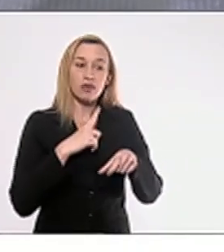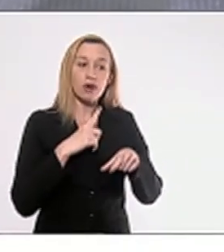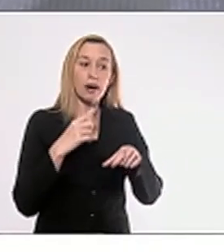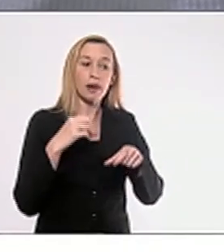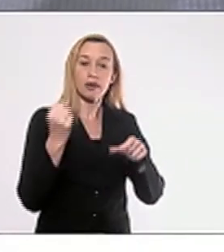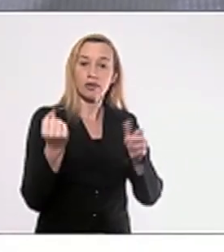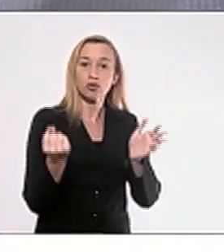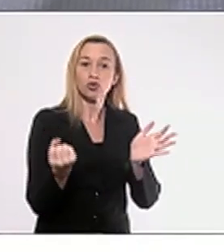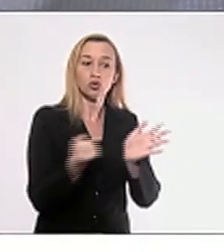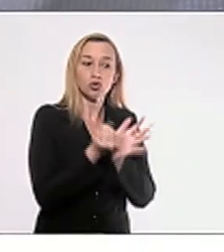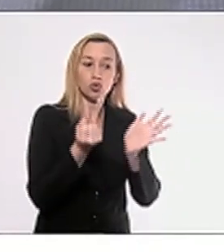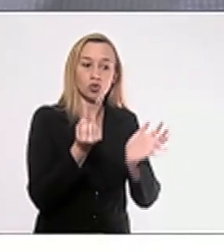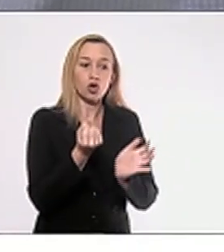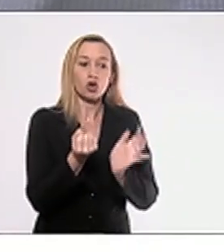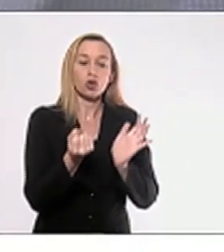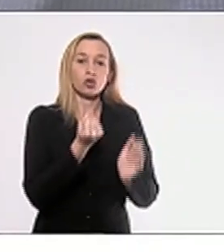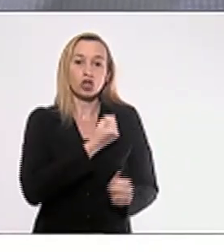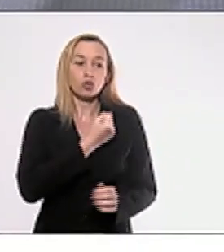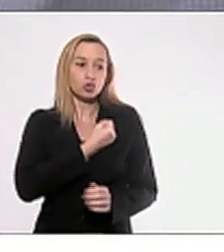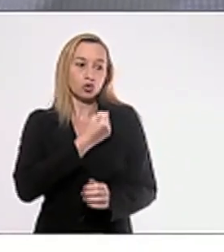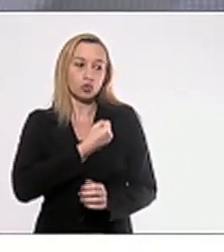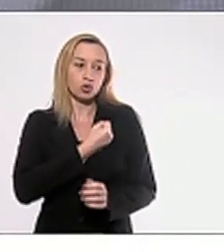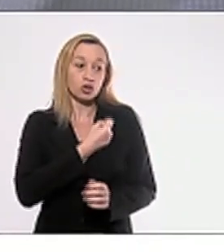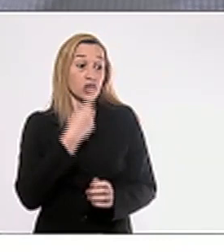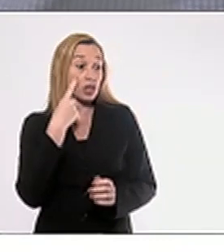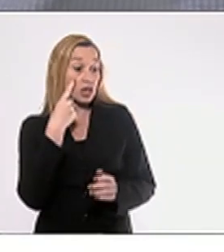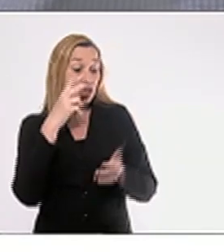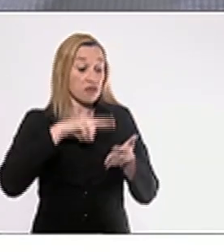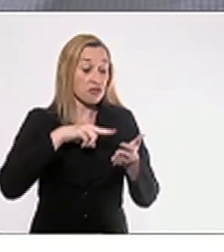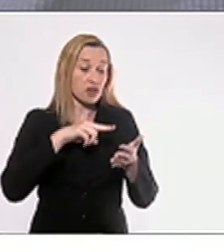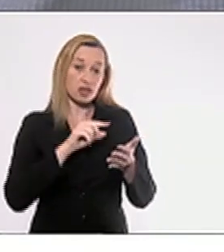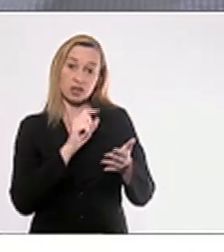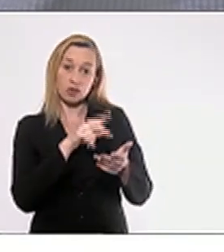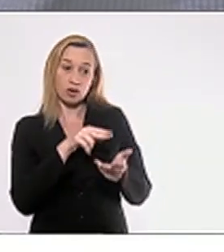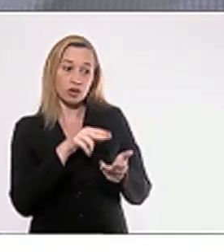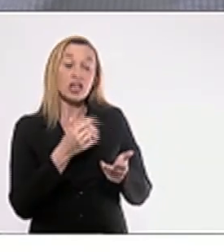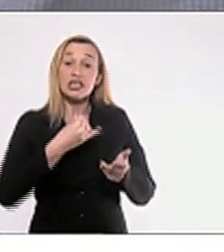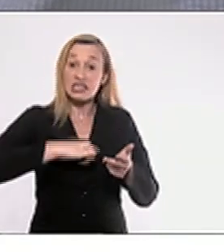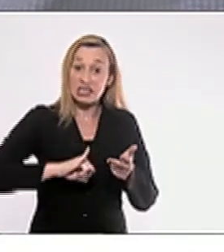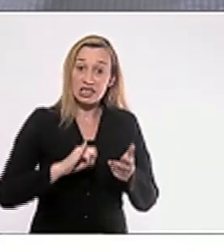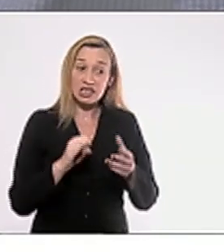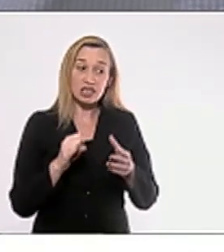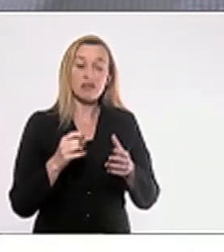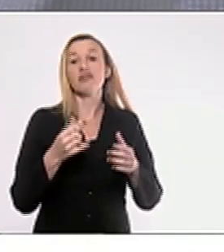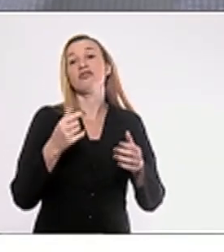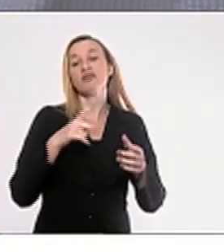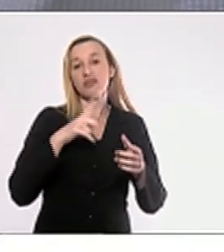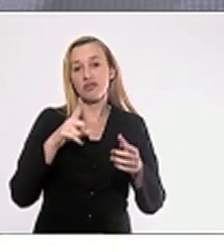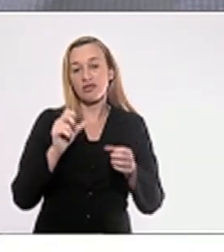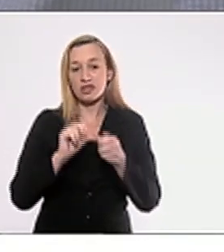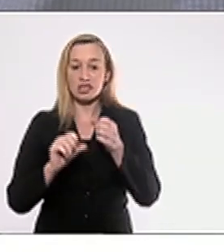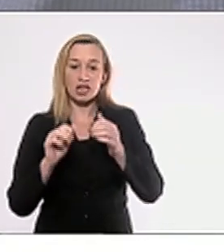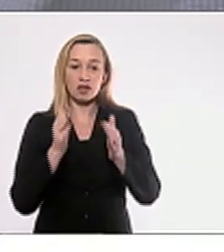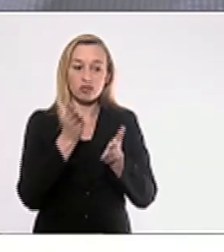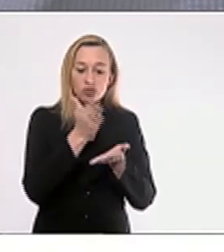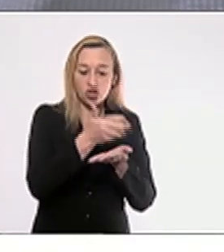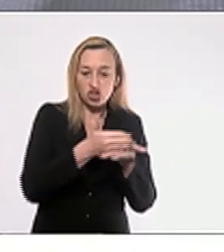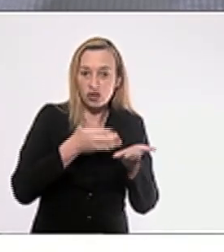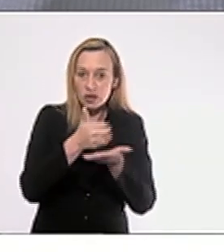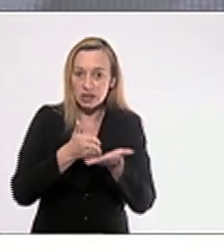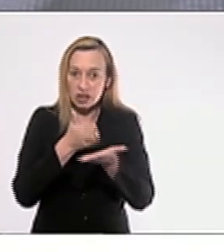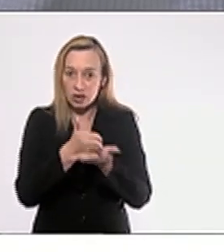leitura é feita nesse hidrômetro, que fornece água para o condomínio. Se internamente eles fizeram divisões para poder ratear a conta d'água